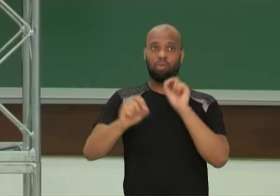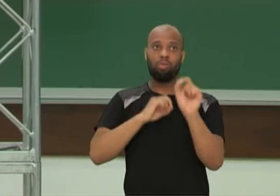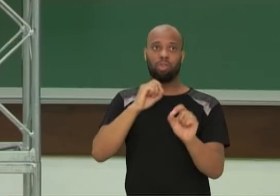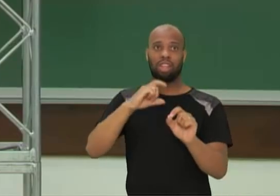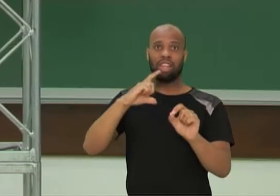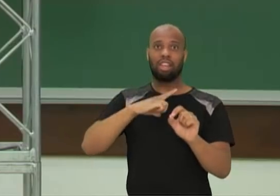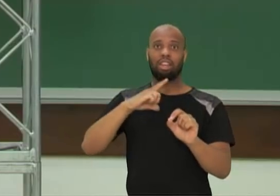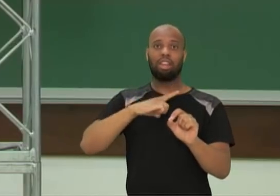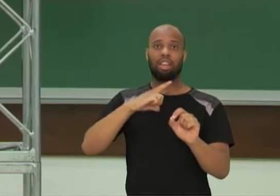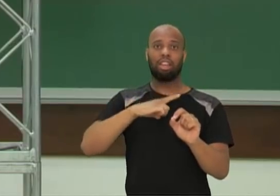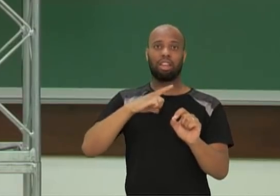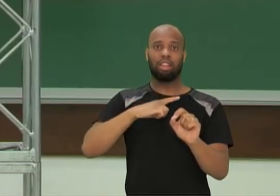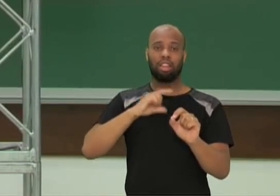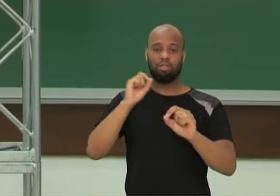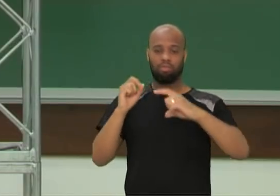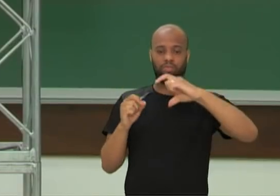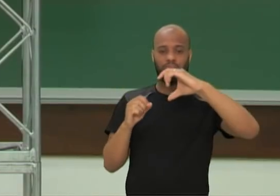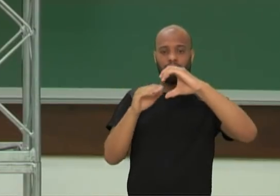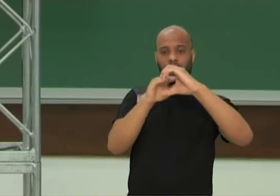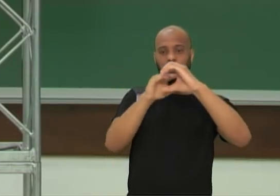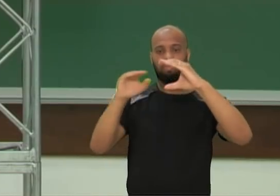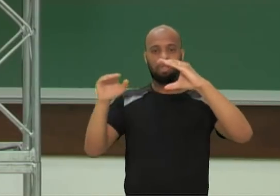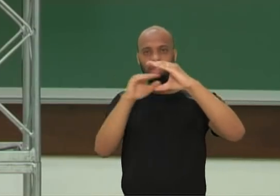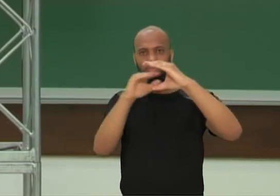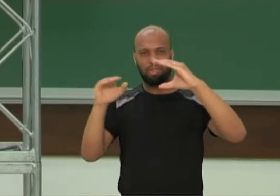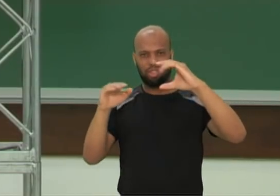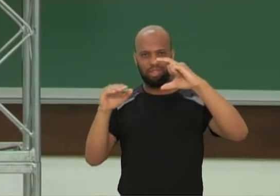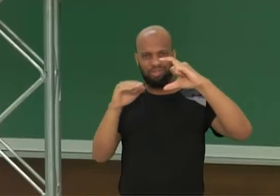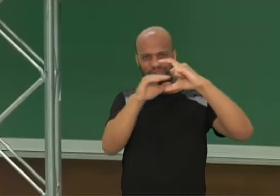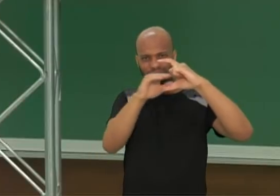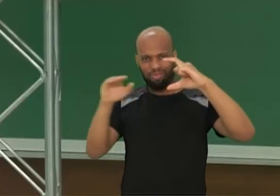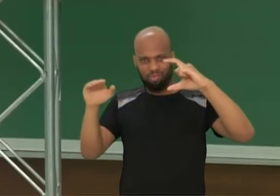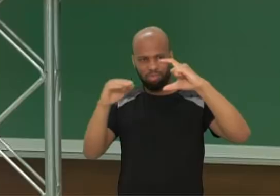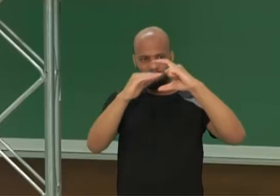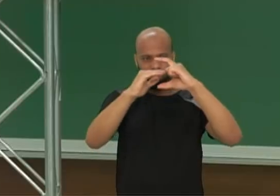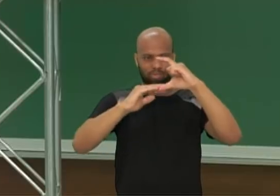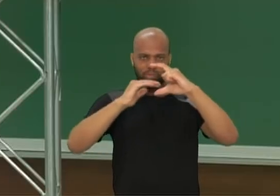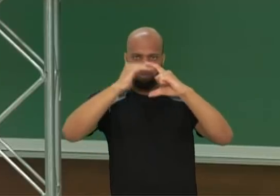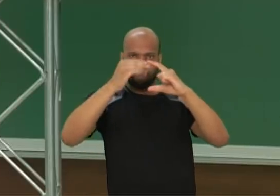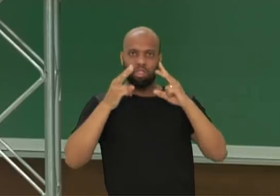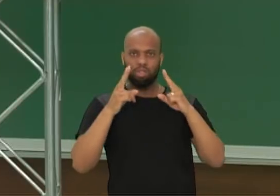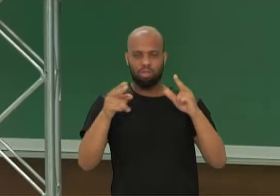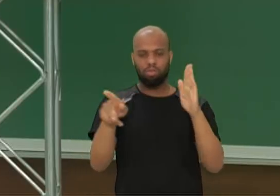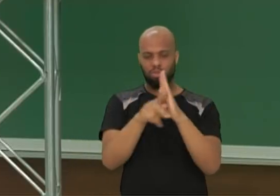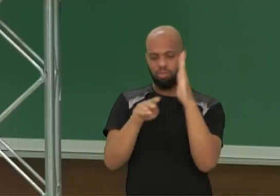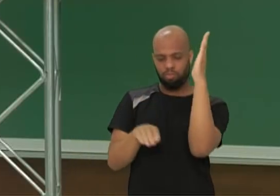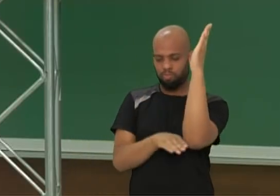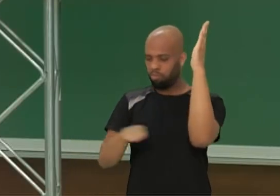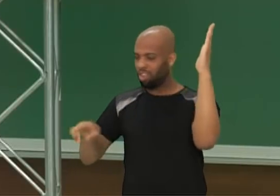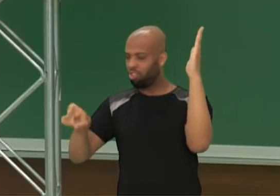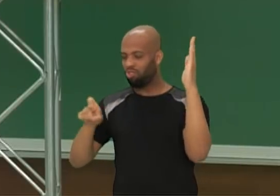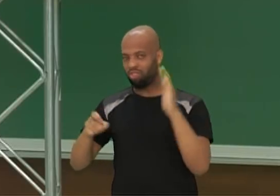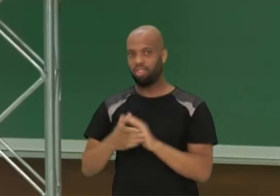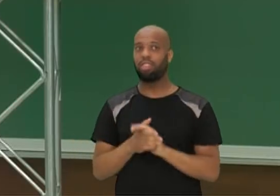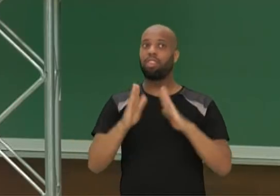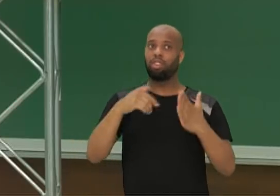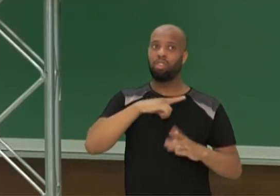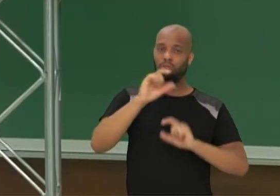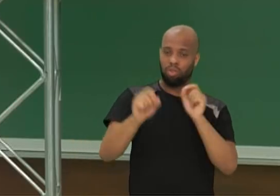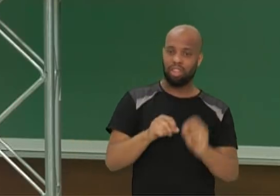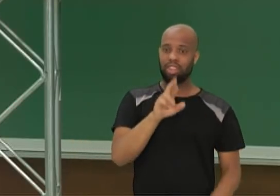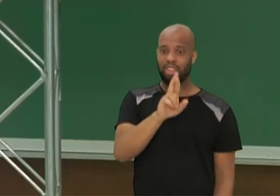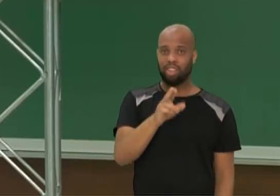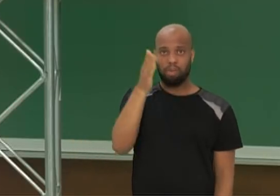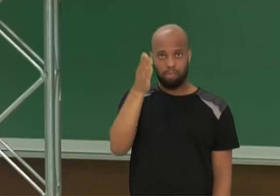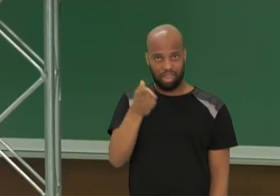ao eixo X. Então, eu deixei aqui, tá? Que a reta, então, que é essa diretriz, está paralela,